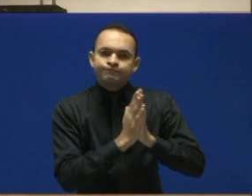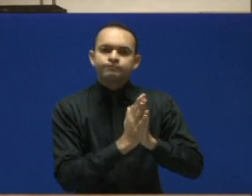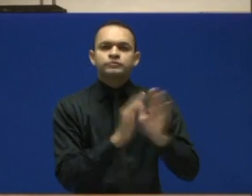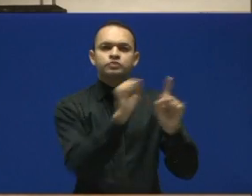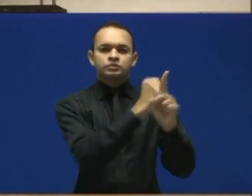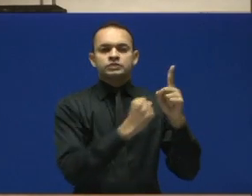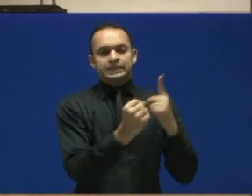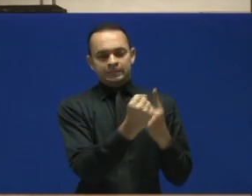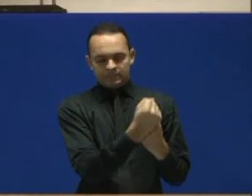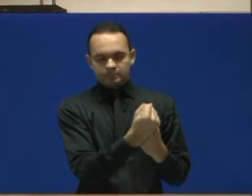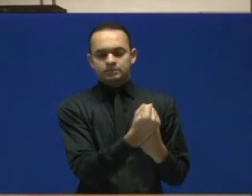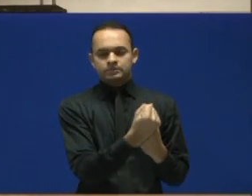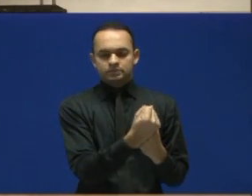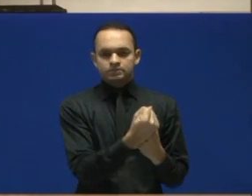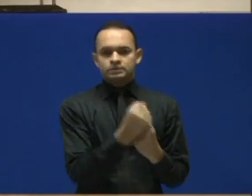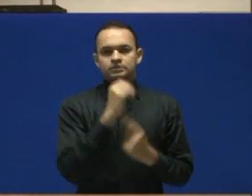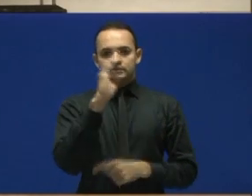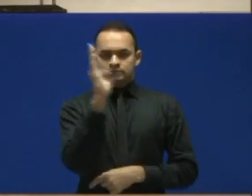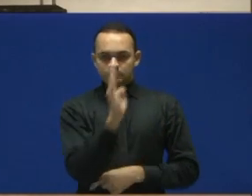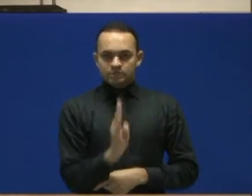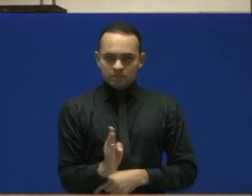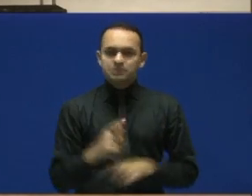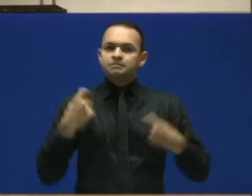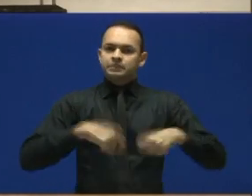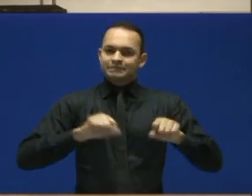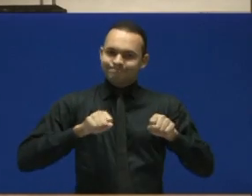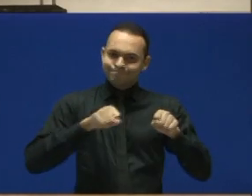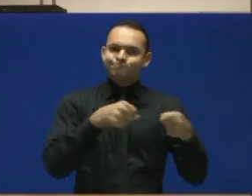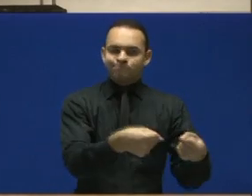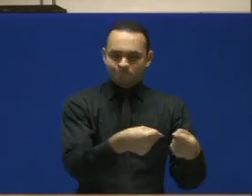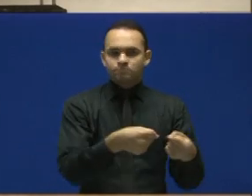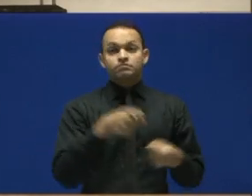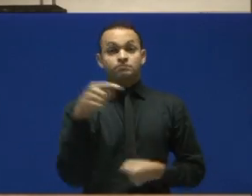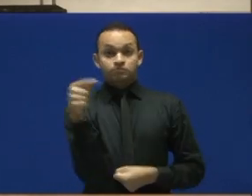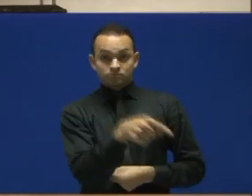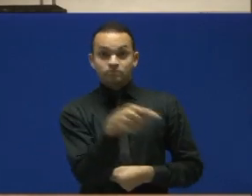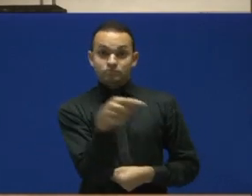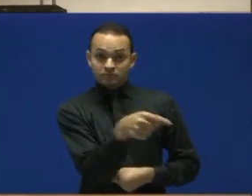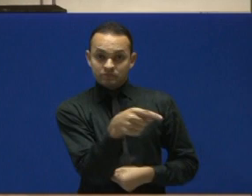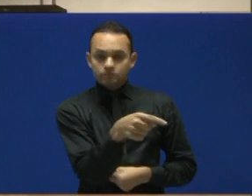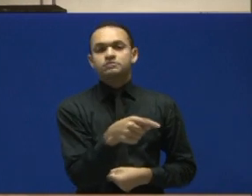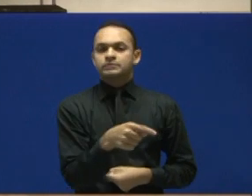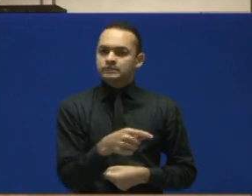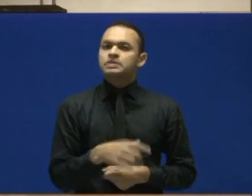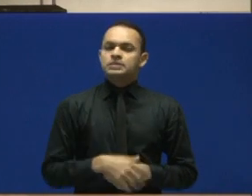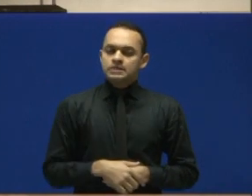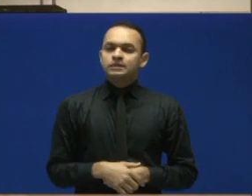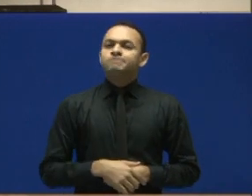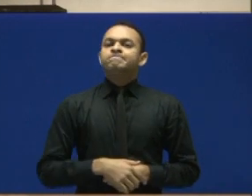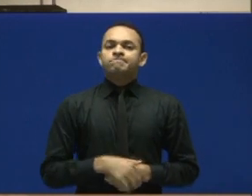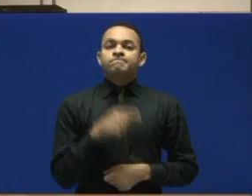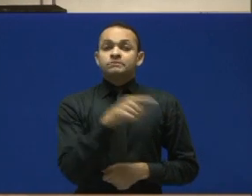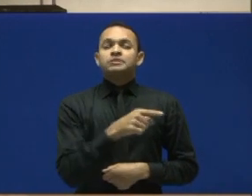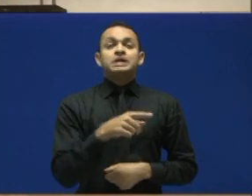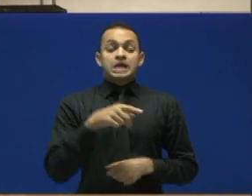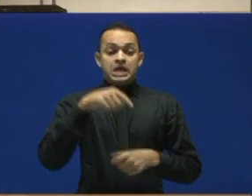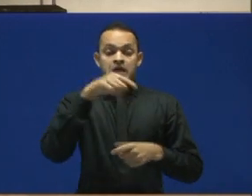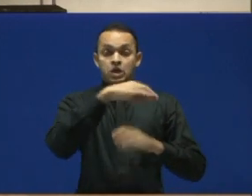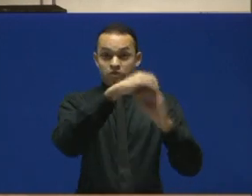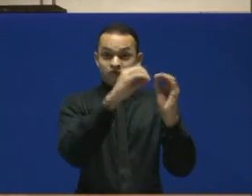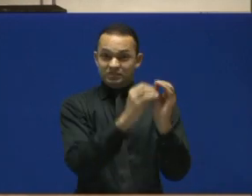brasileira de fenda e se que sem dúvida nenhuma é o maior patrimônio do povo